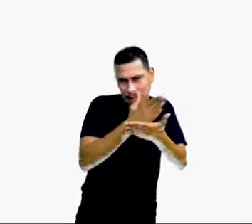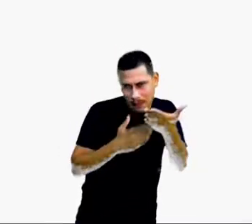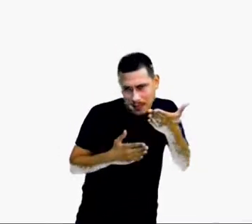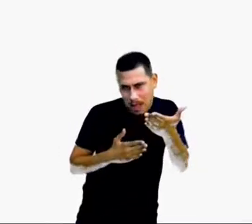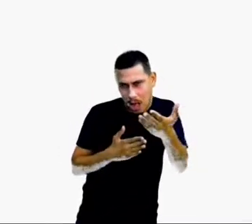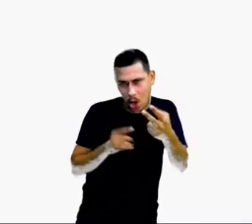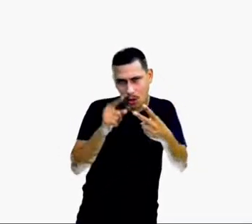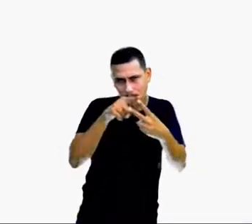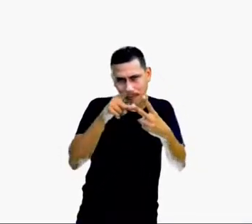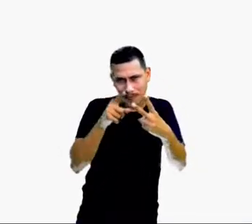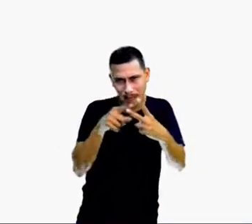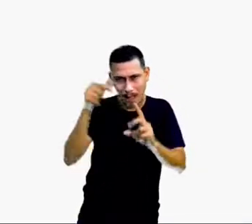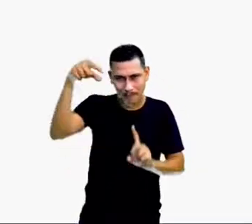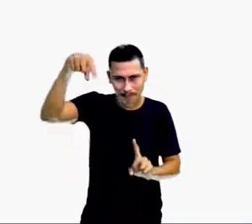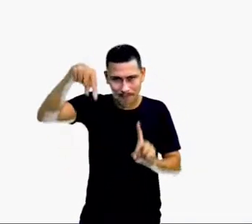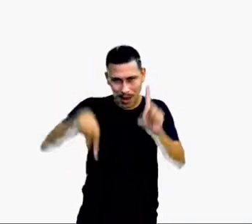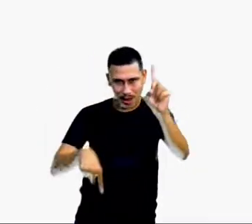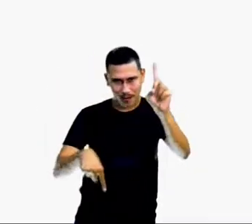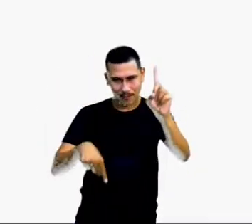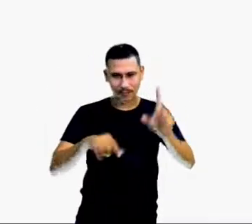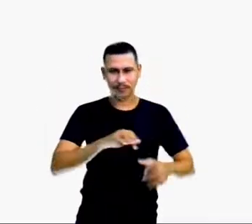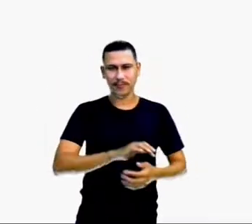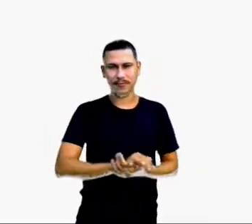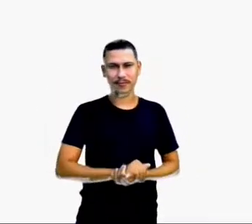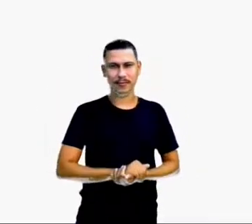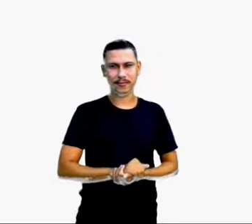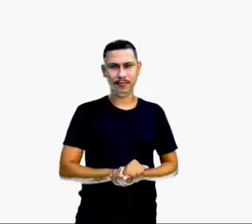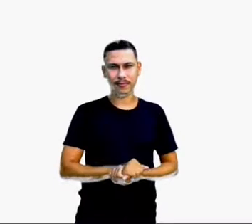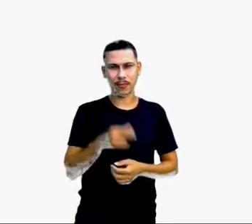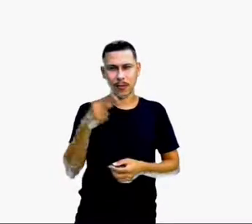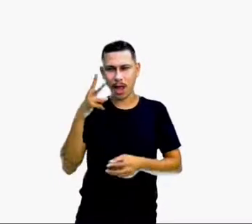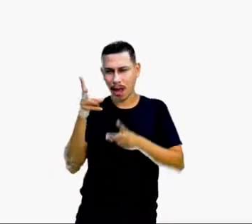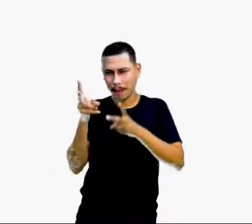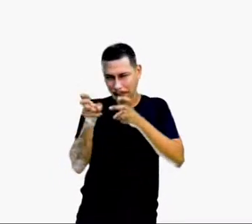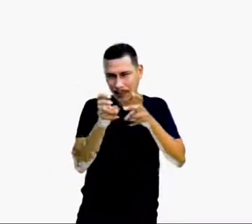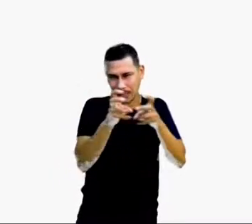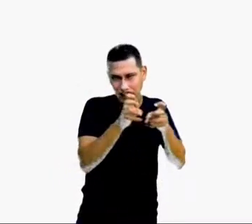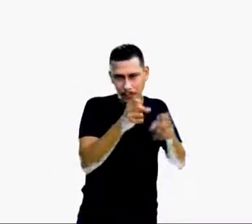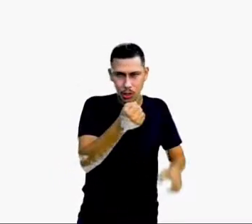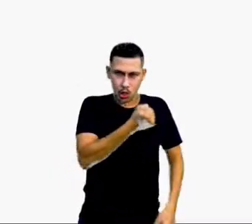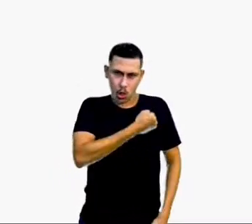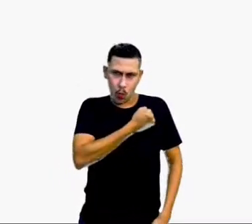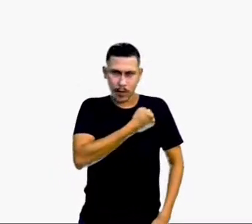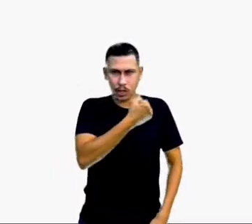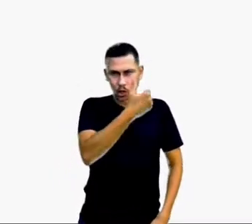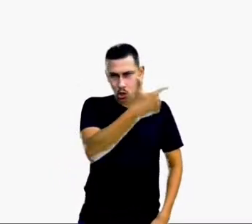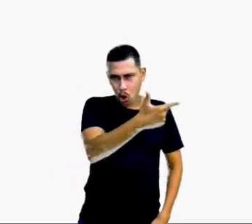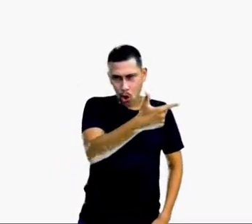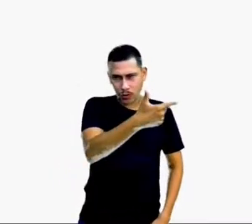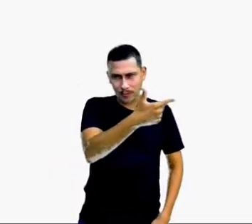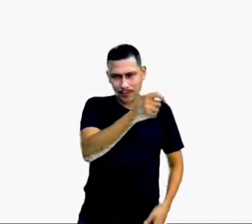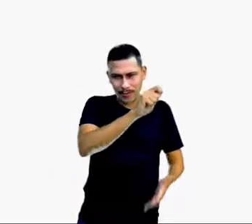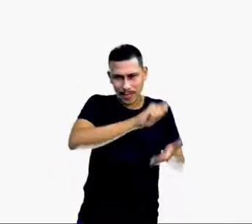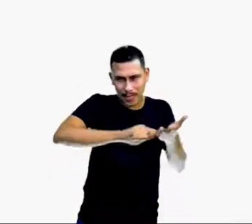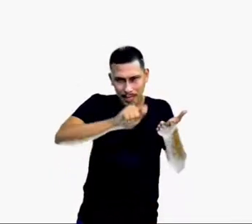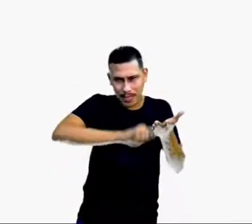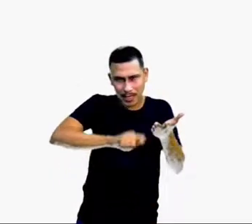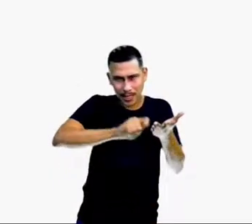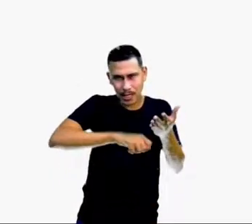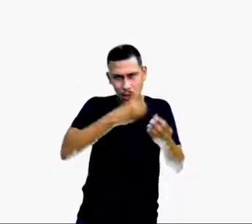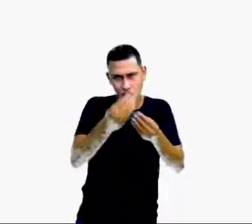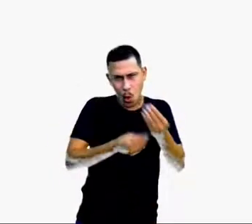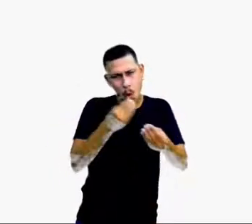partes inversamente proporcionais. Vamos lá. Observe, o número 2, ele está sendo escrito na forma de um